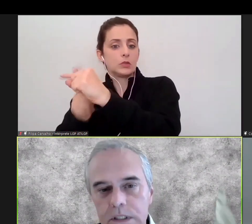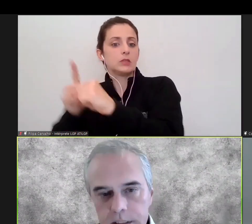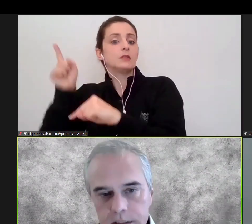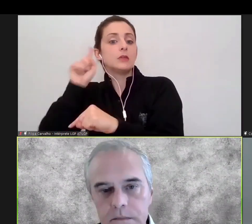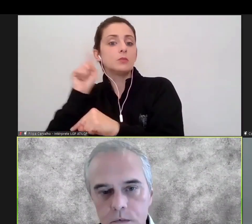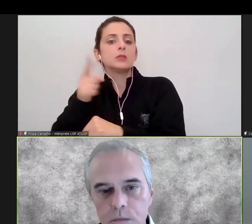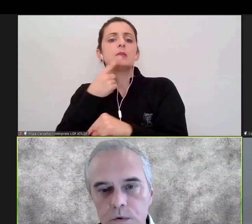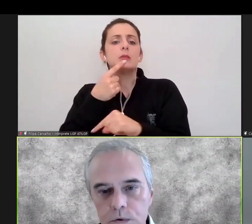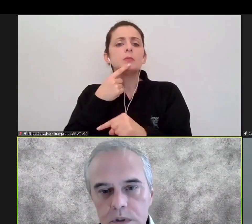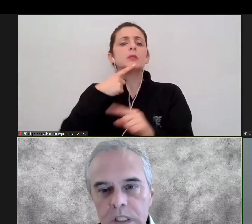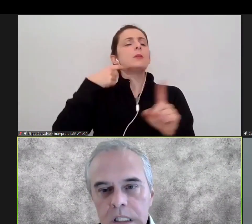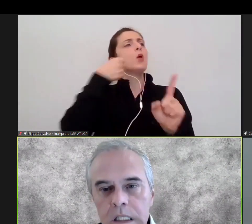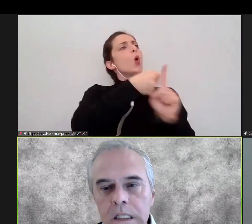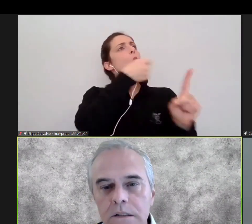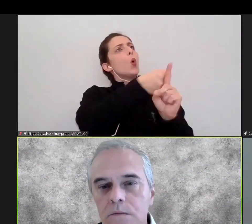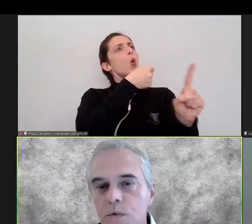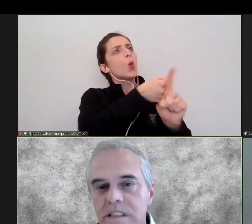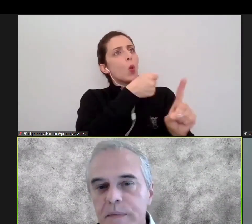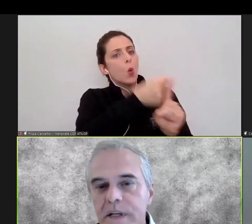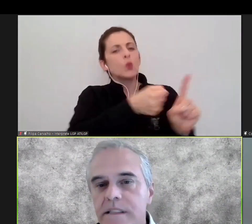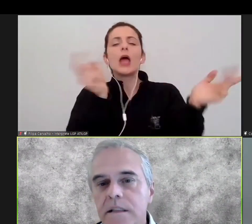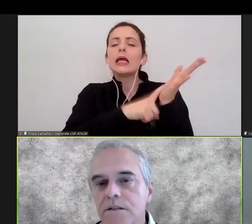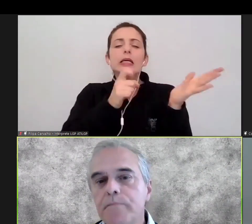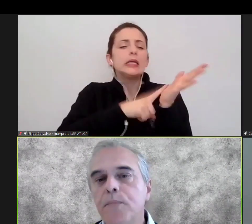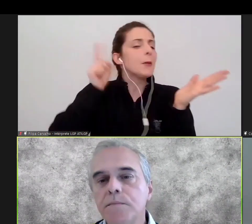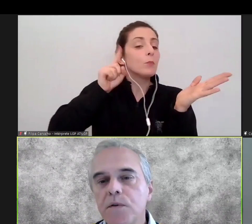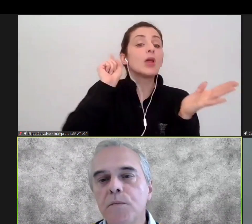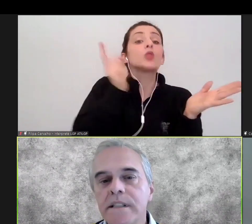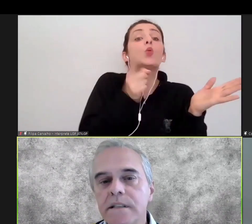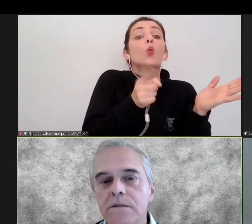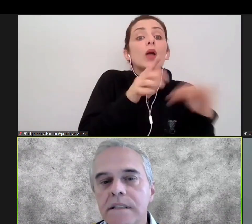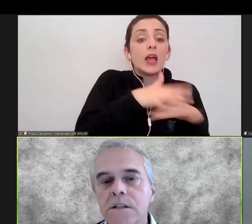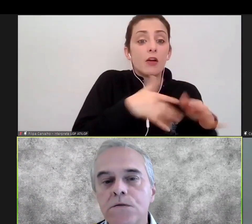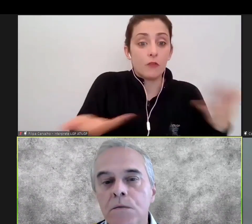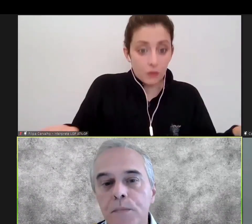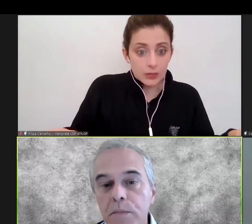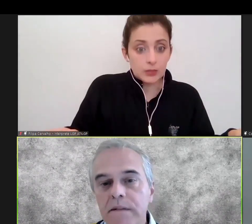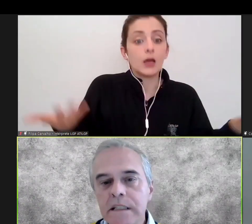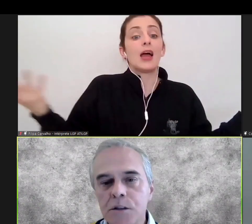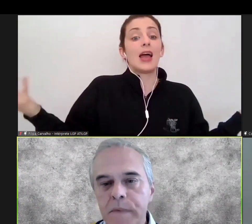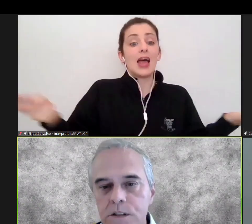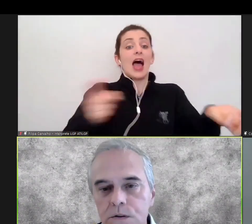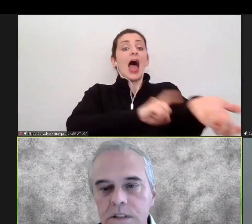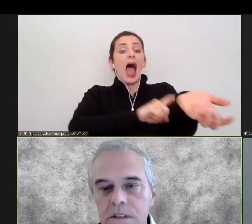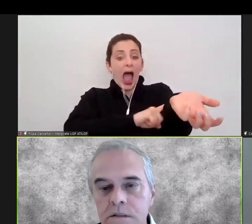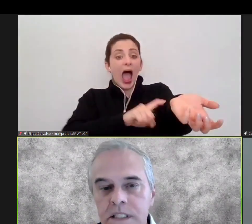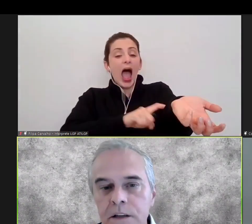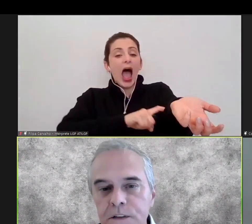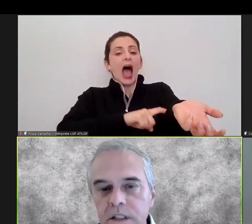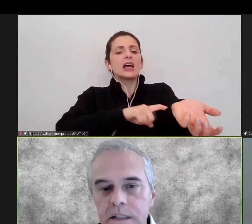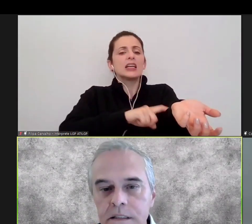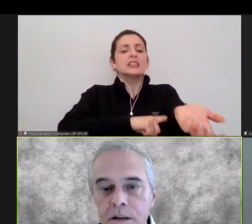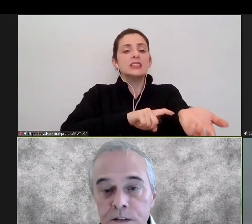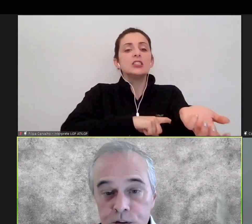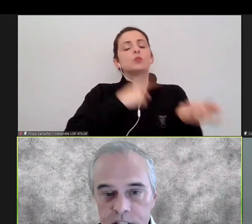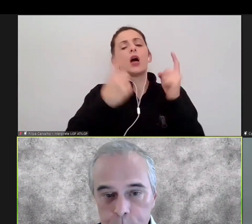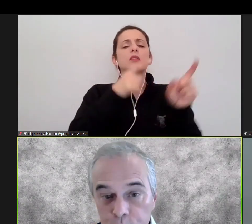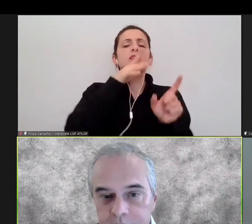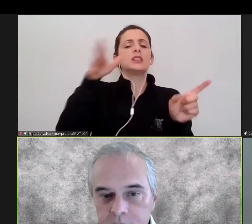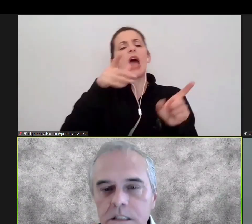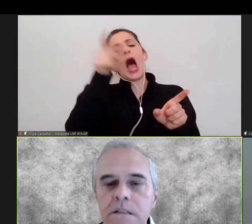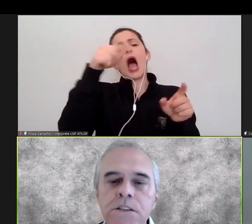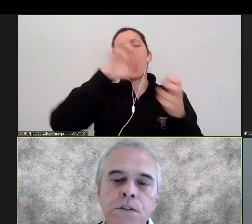na luta como um todo. Então, muitos apresentam e apontam uma compreensão do racismo como um problema dessas pessoas. Isso não significa que as